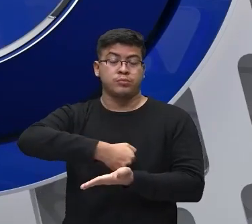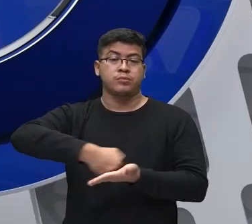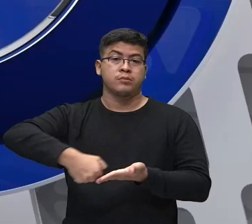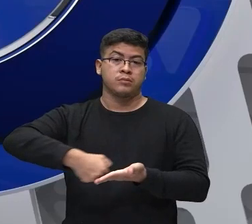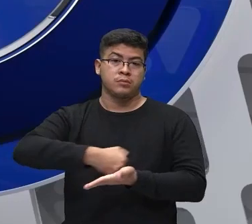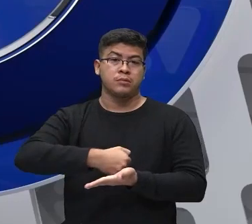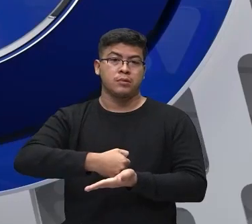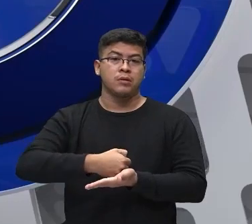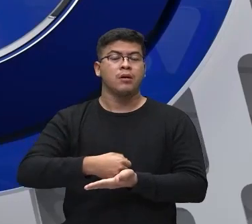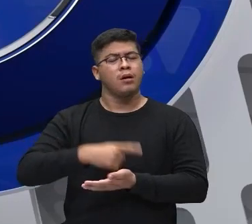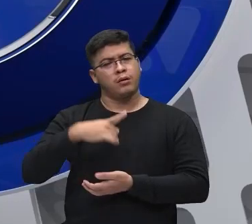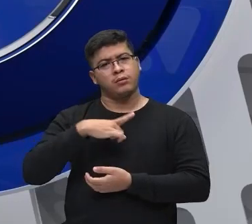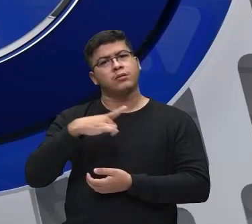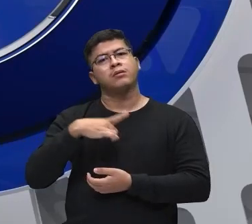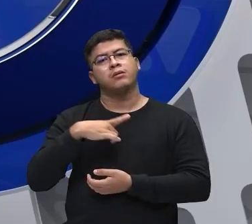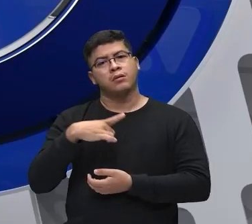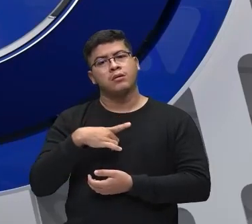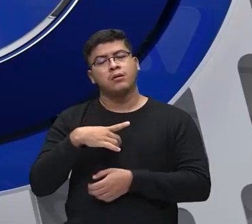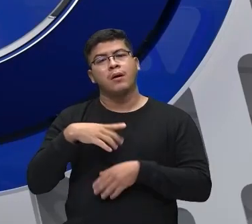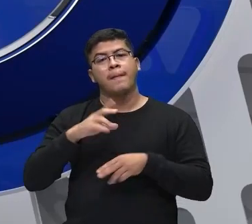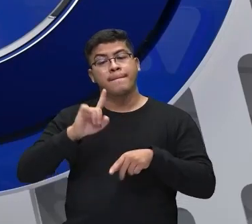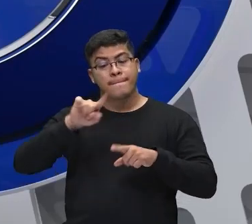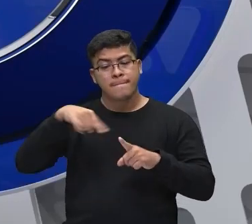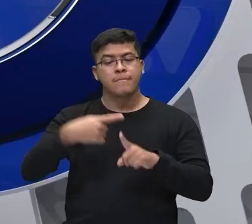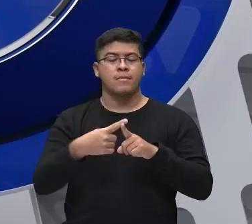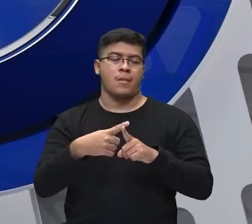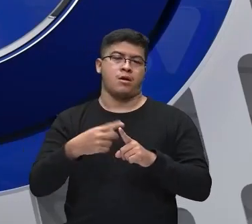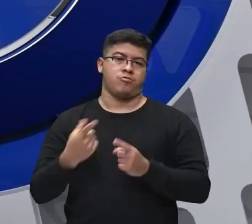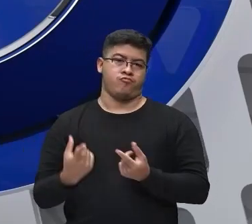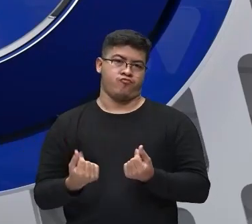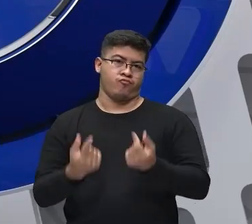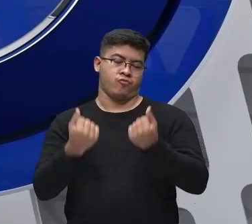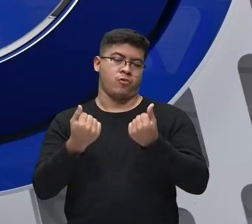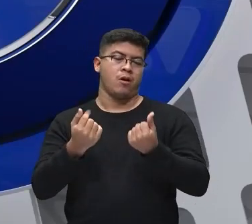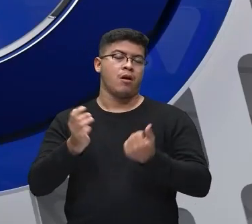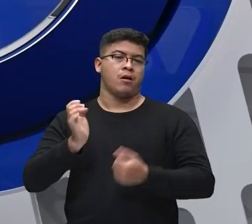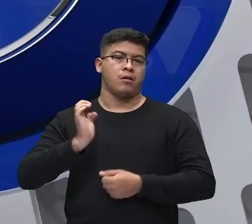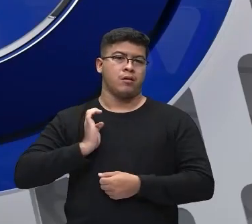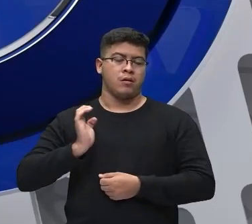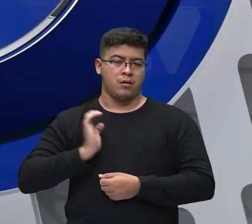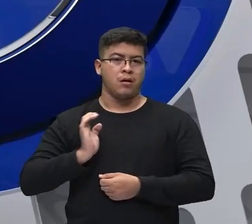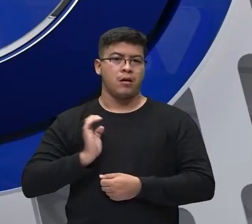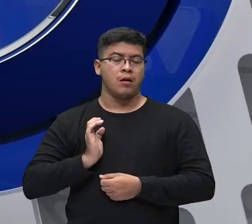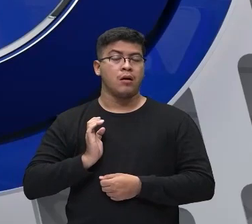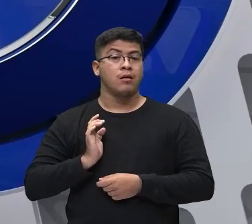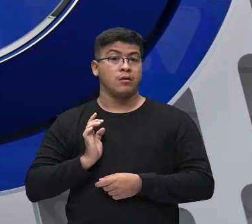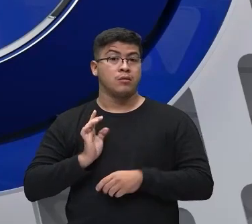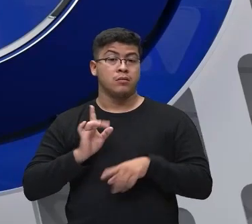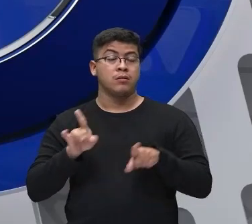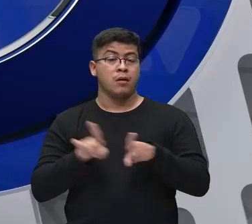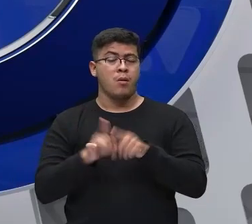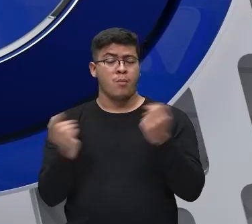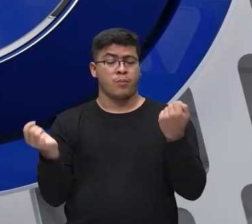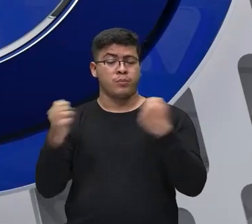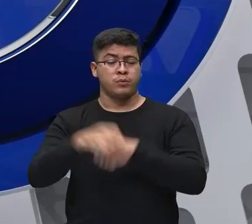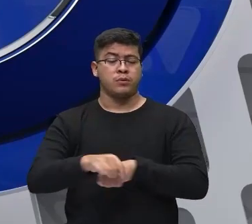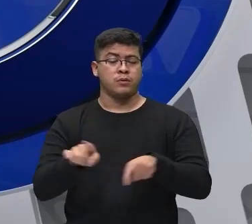pessoas que tinham mais dinheiro naquela época, ou até pessoas que tinham possibilidade